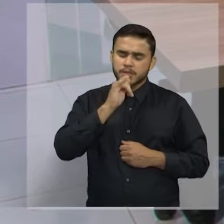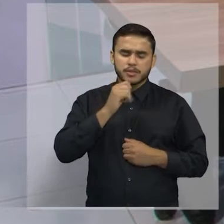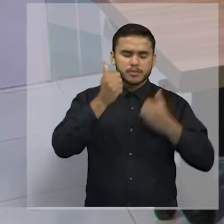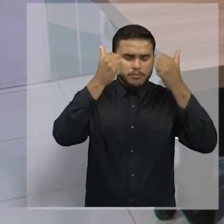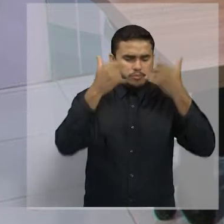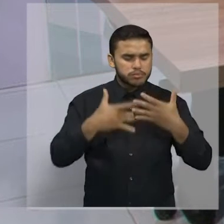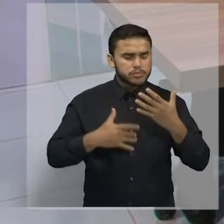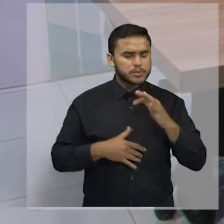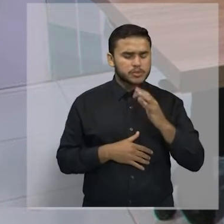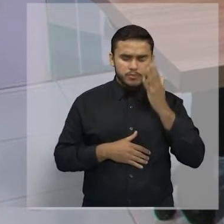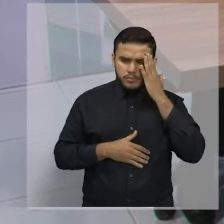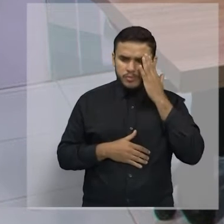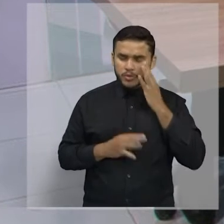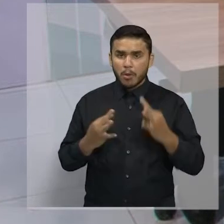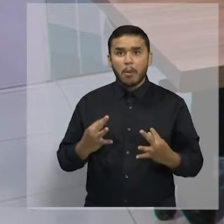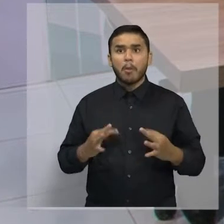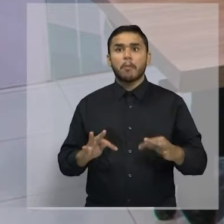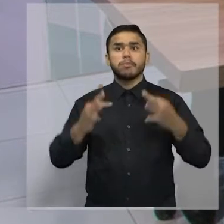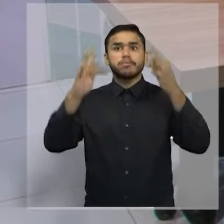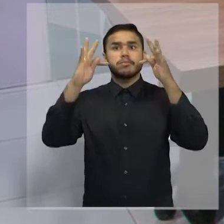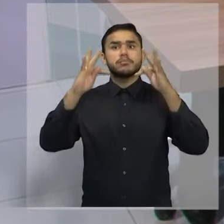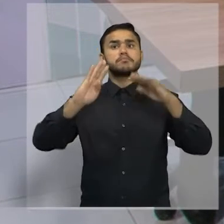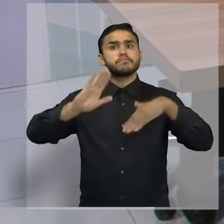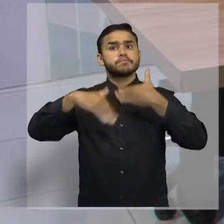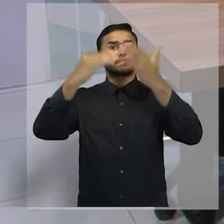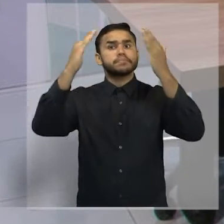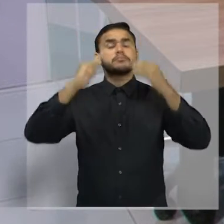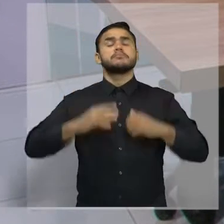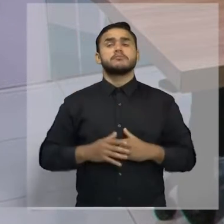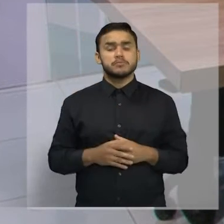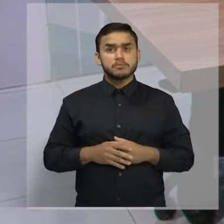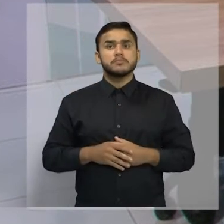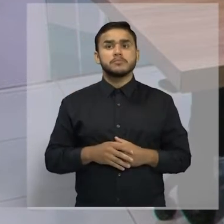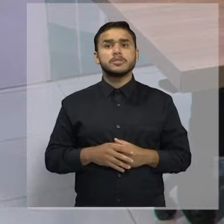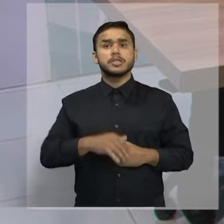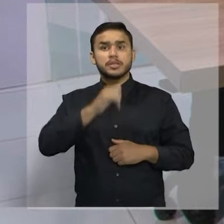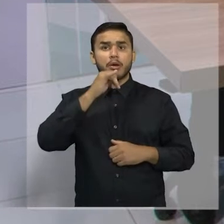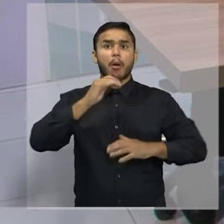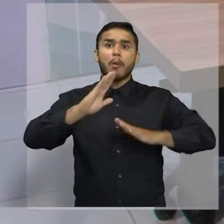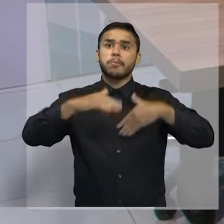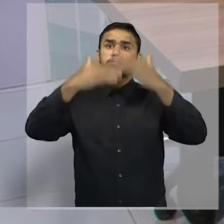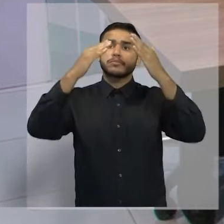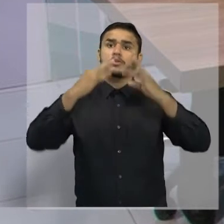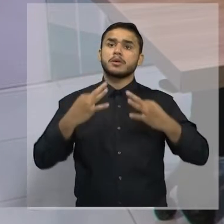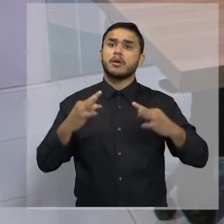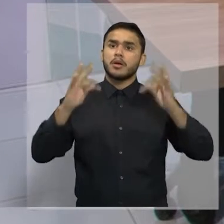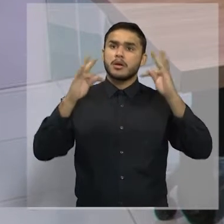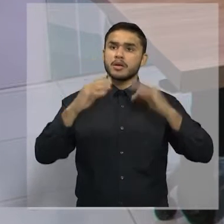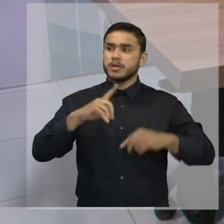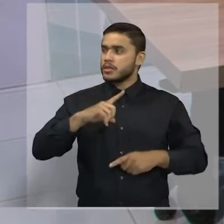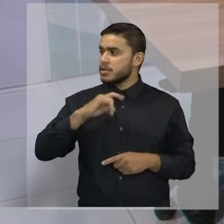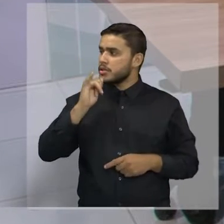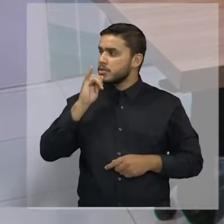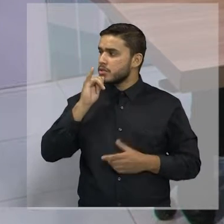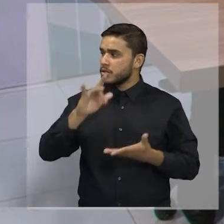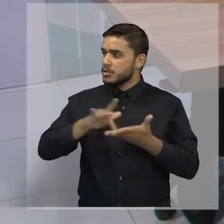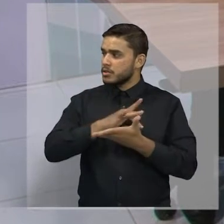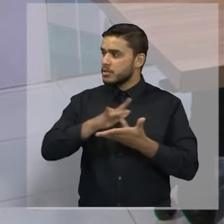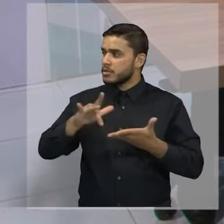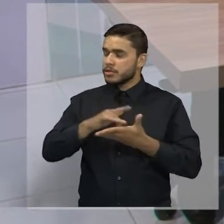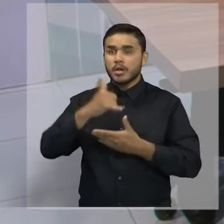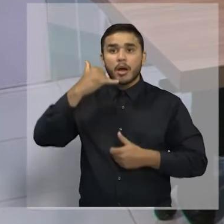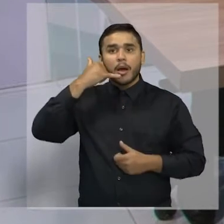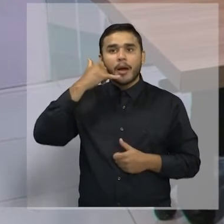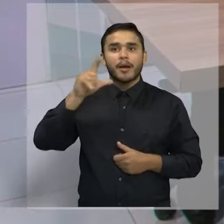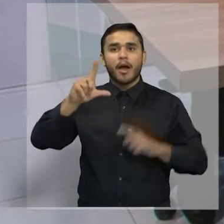a revolução digital. As pessoas, com a revolução digital, com o seu smartphone aqui, que você estava fazendo as